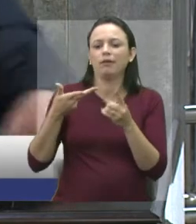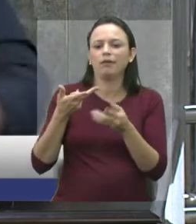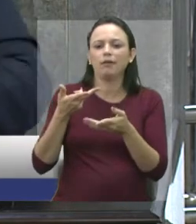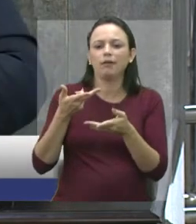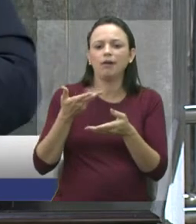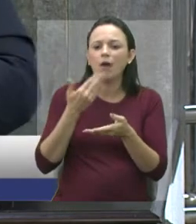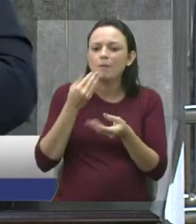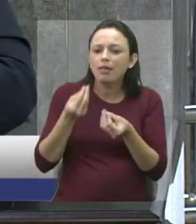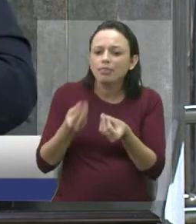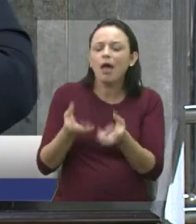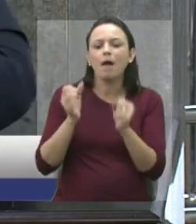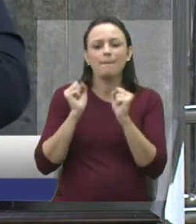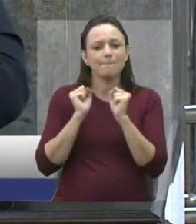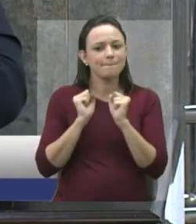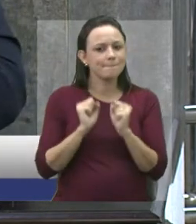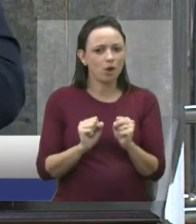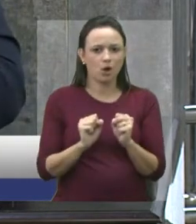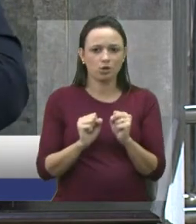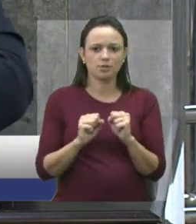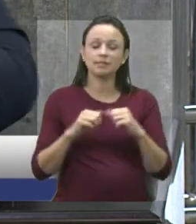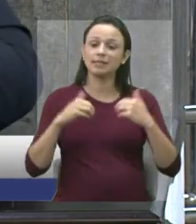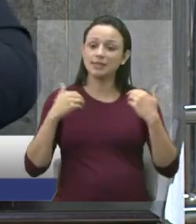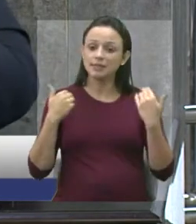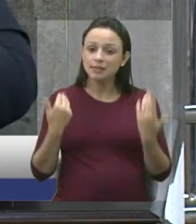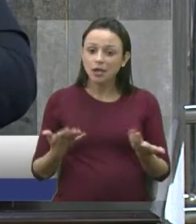o nosso requerimento vem justamente para